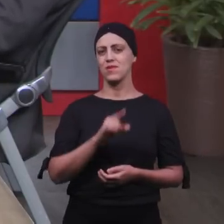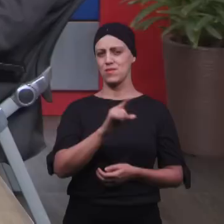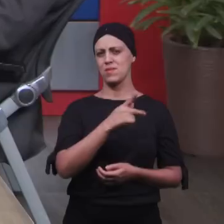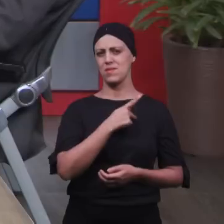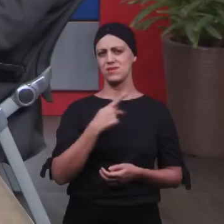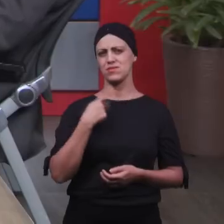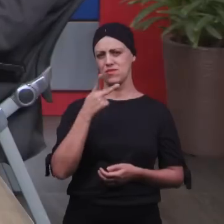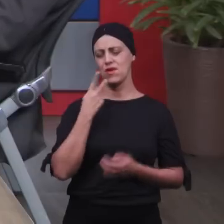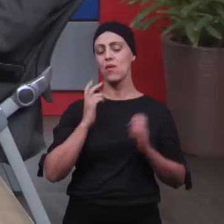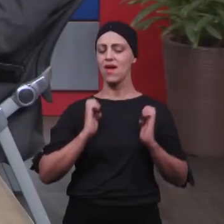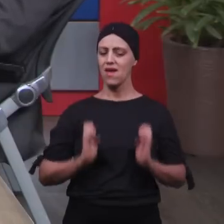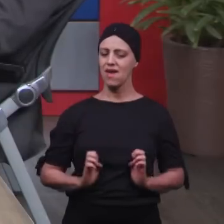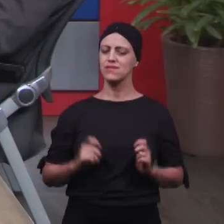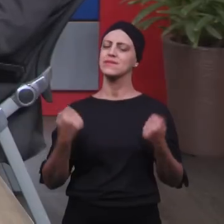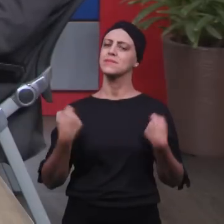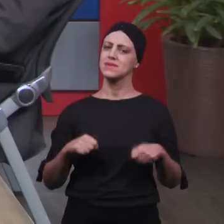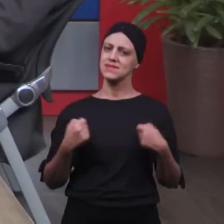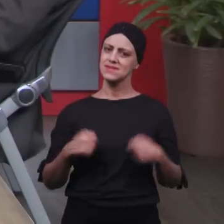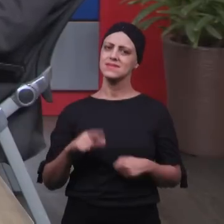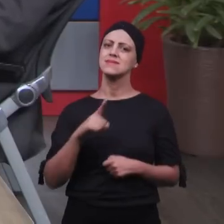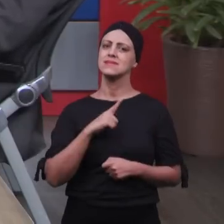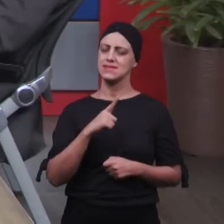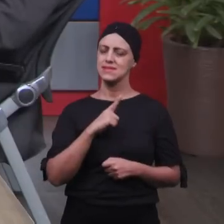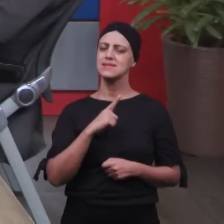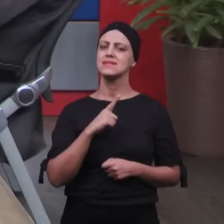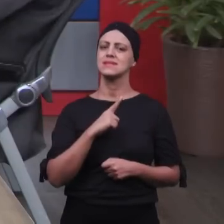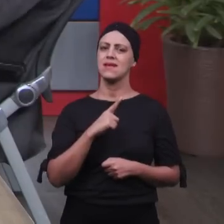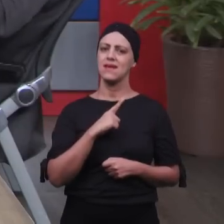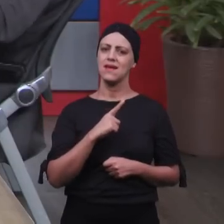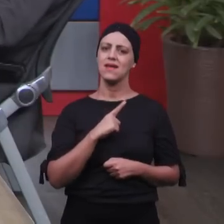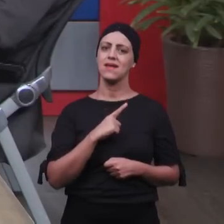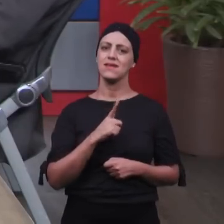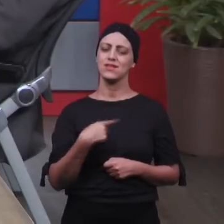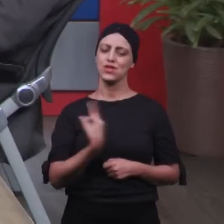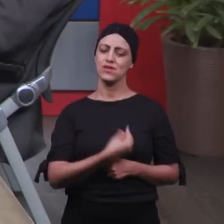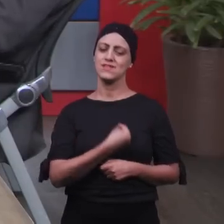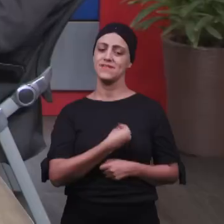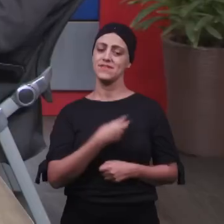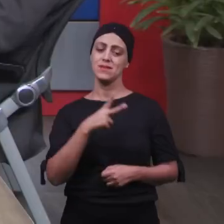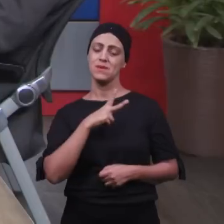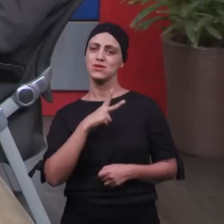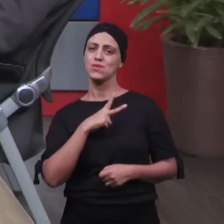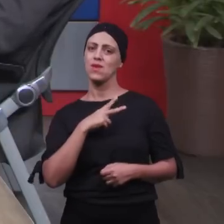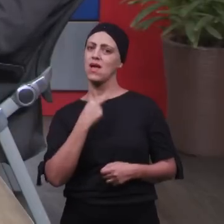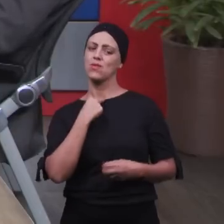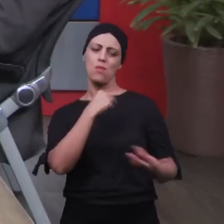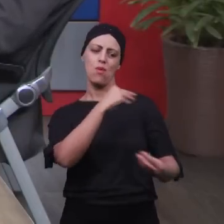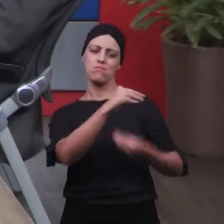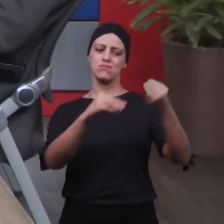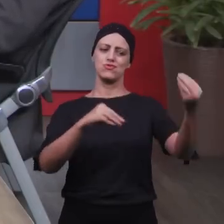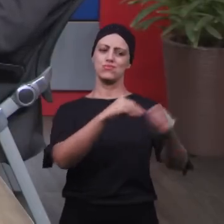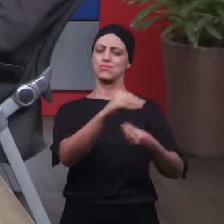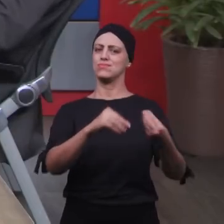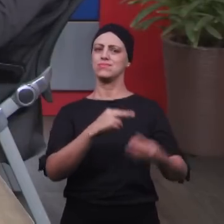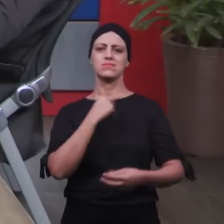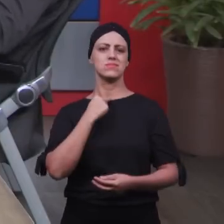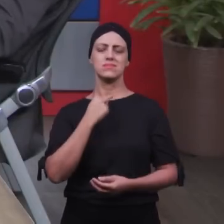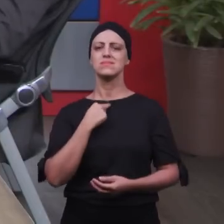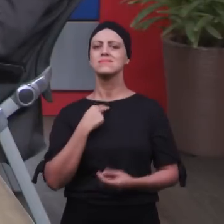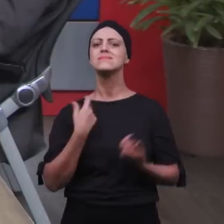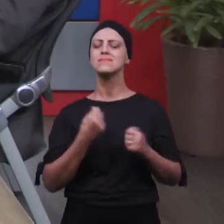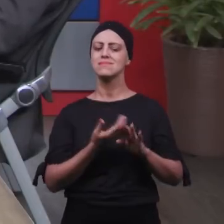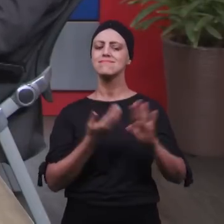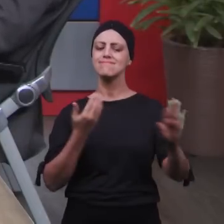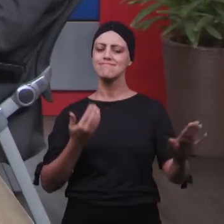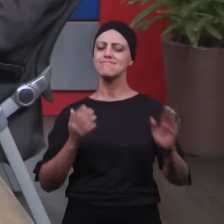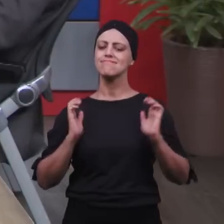ética, nós temos, né, a nossa vida particular, nós já temos, né, a igreja,